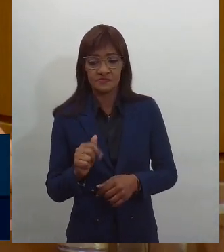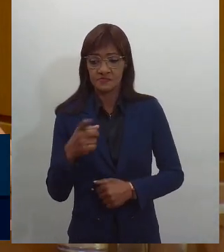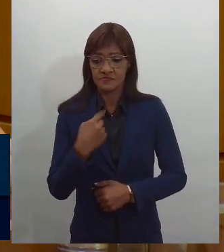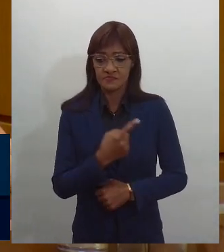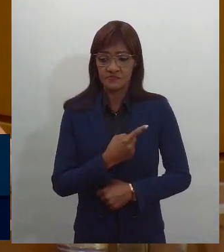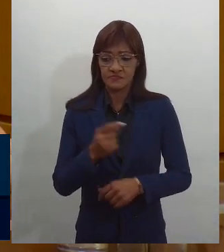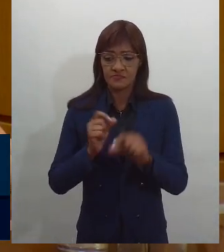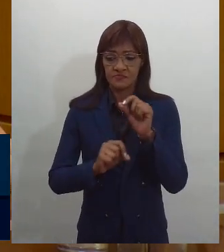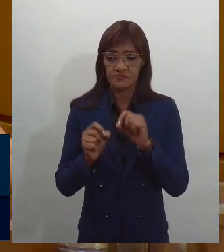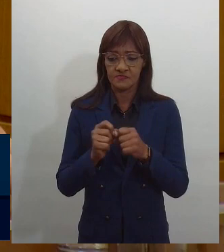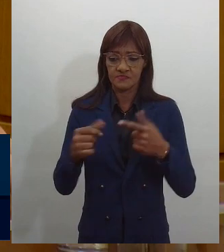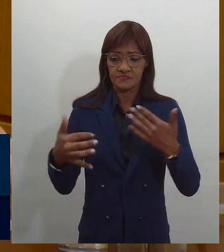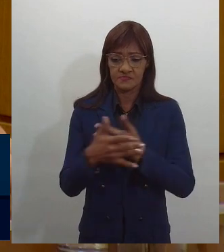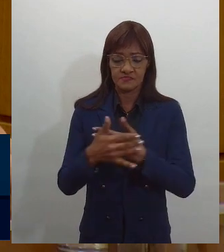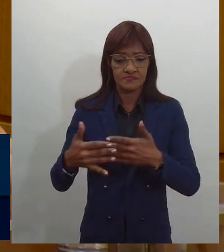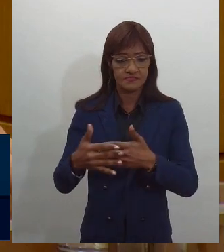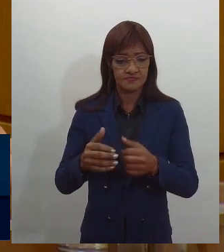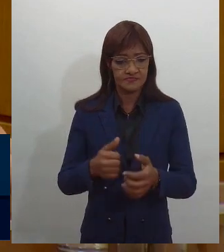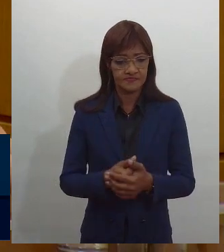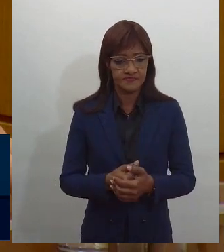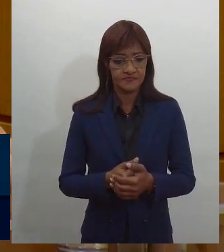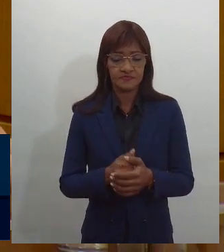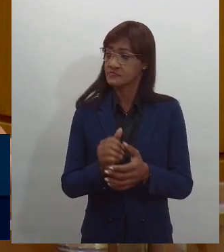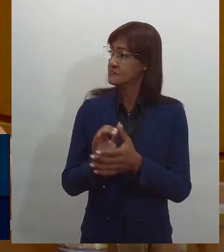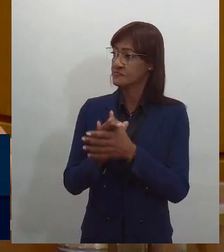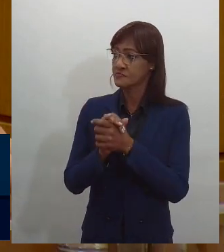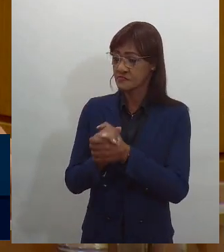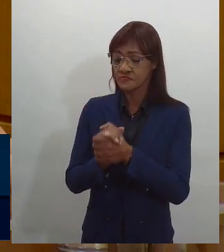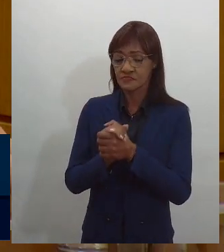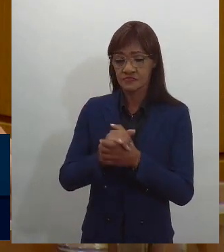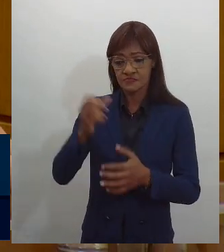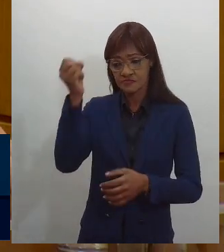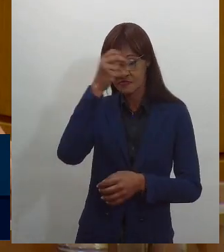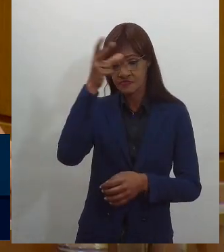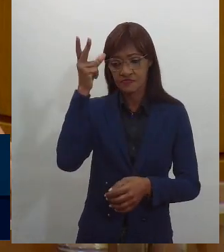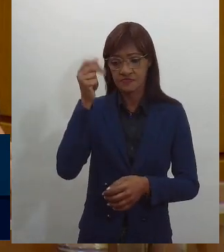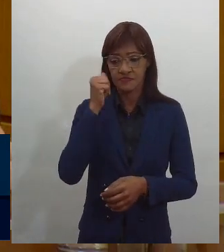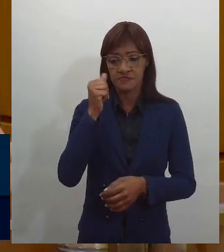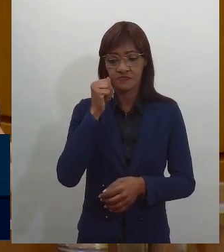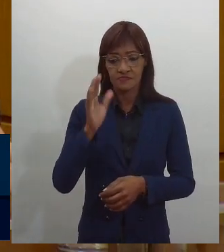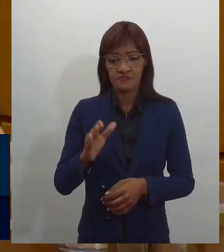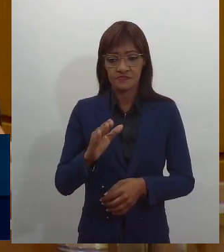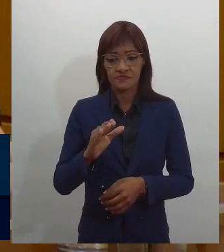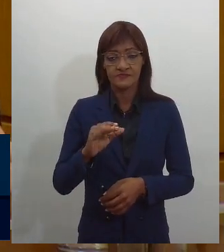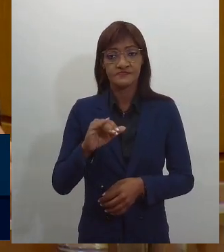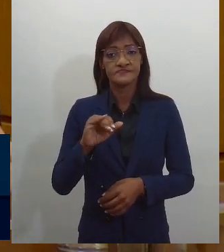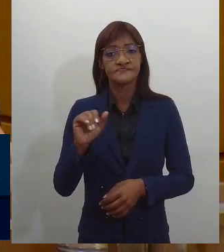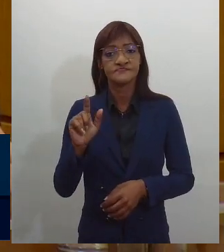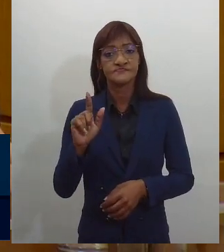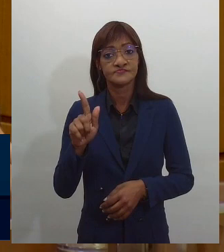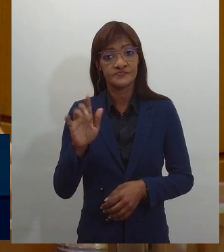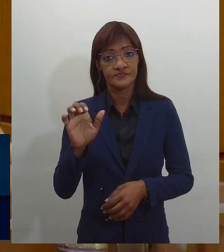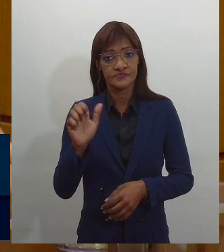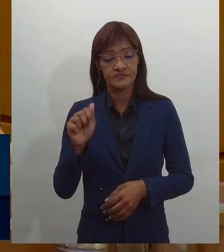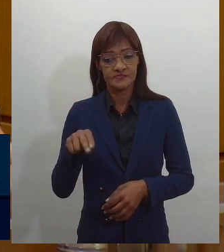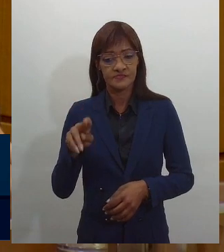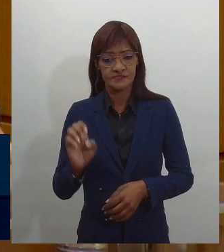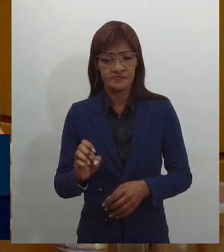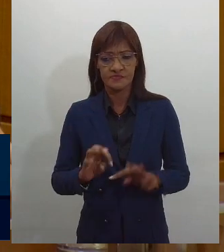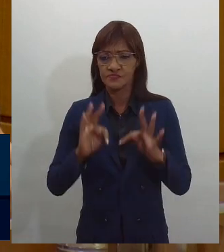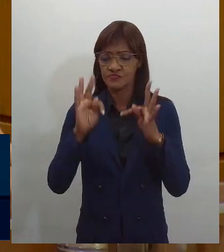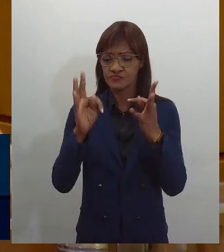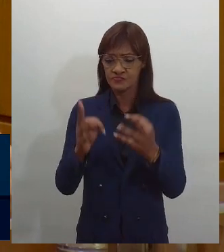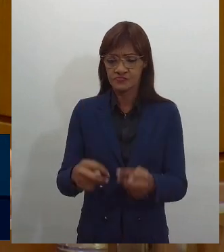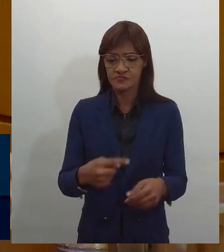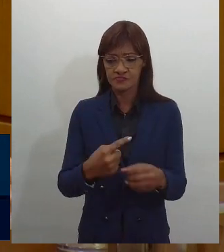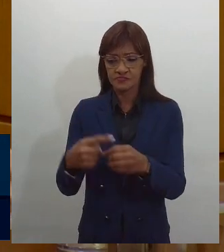Aparecida. Parabenizar a prefeita Jeane, parabenizar todos os fiéis de toda uma região agreste, né, que se